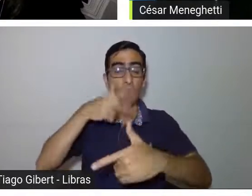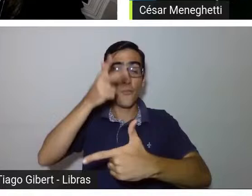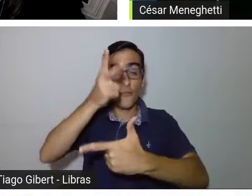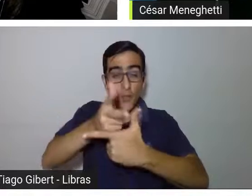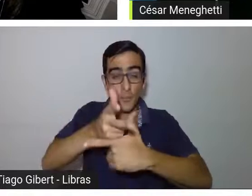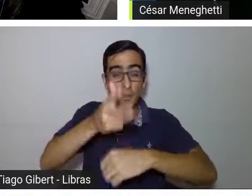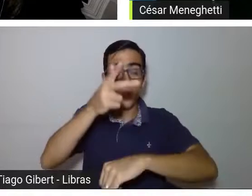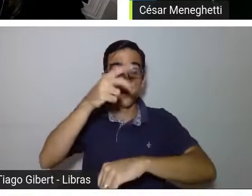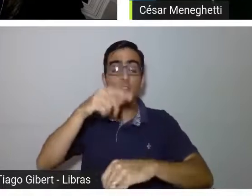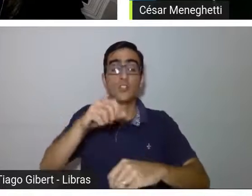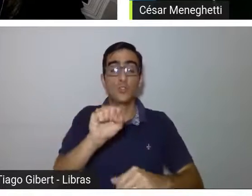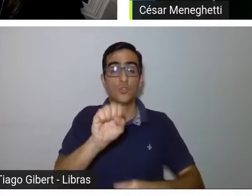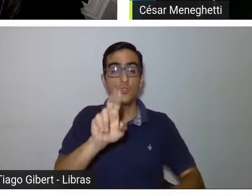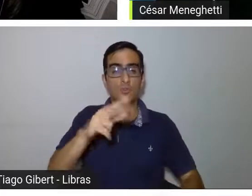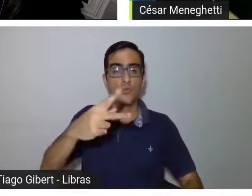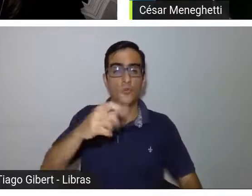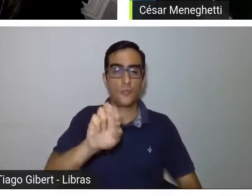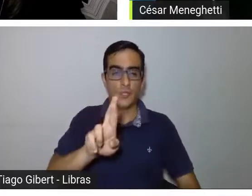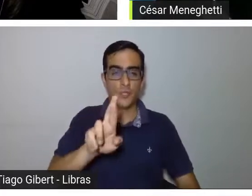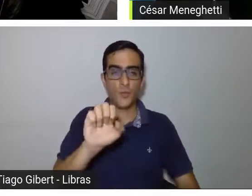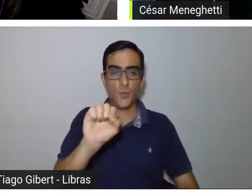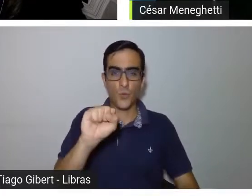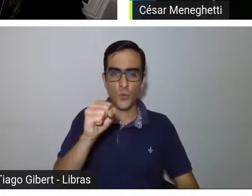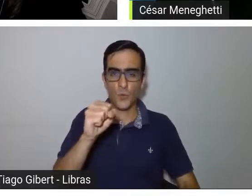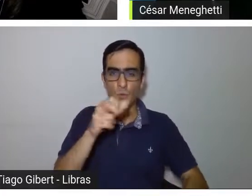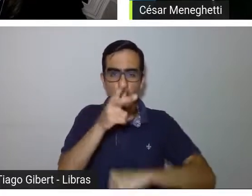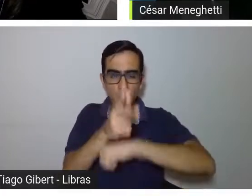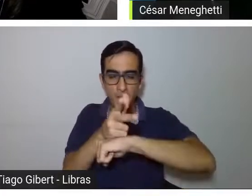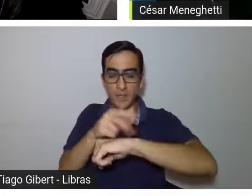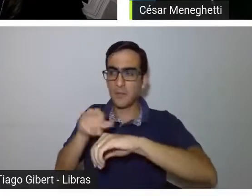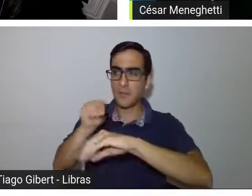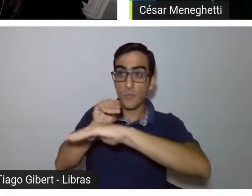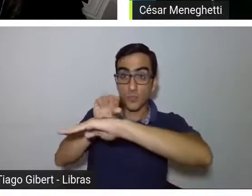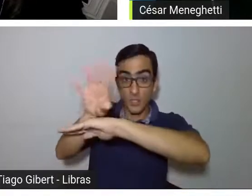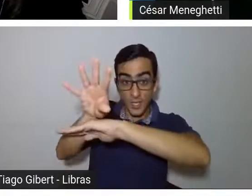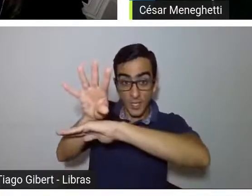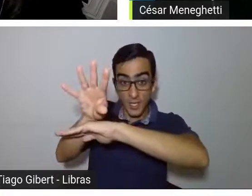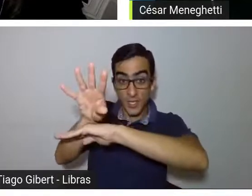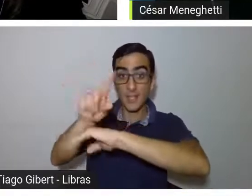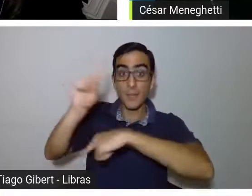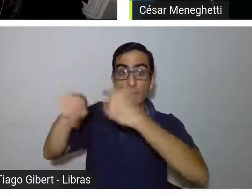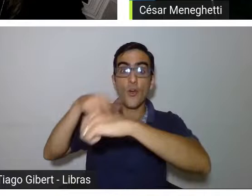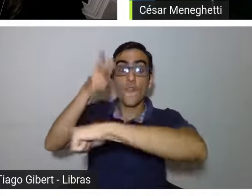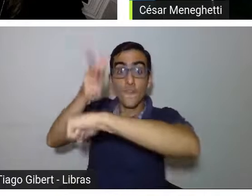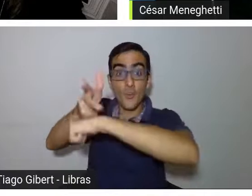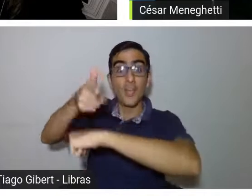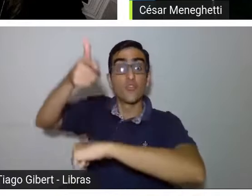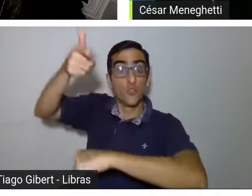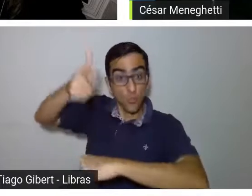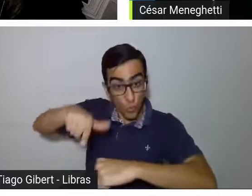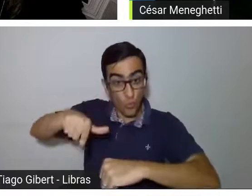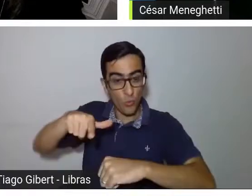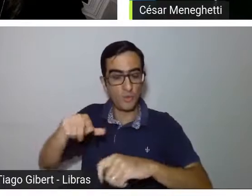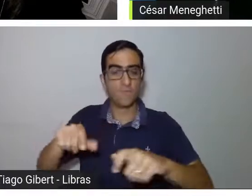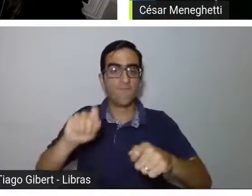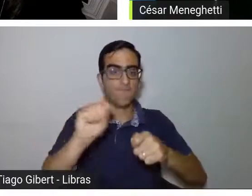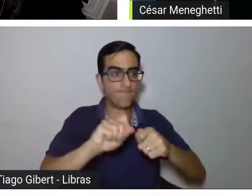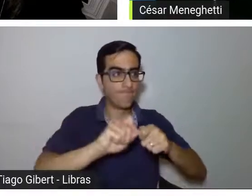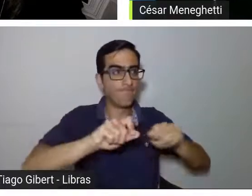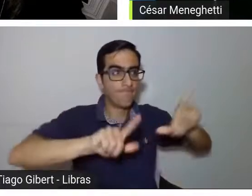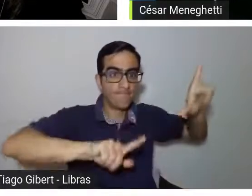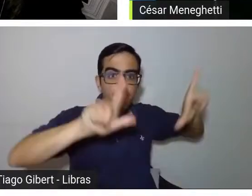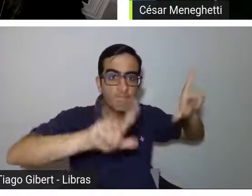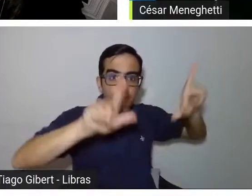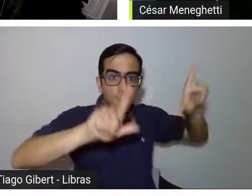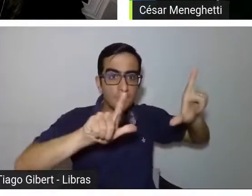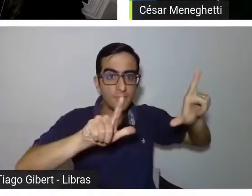peguei esse Super 8, filmei, projetei na parede, filmei. E aí, coloquei num monitor de TV,